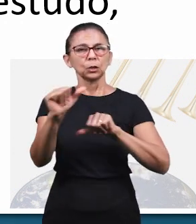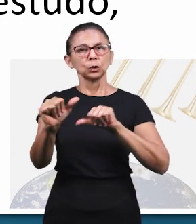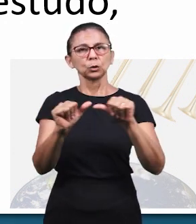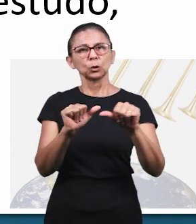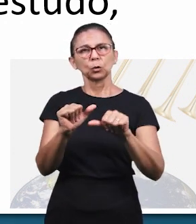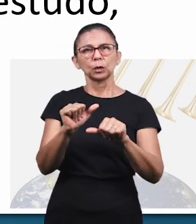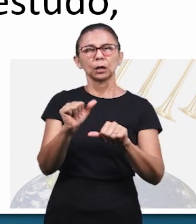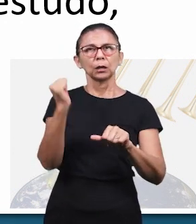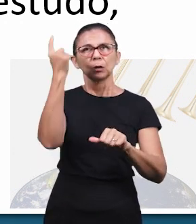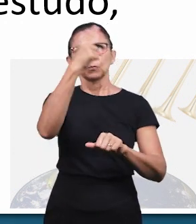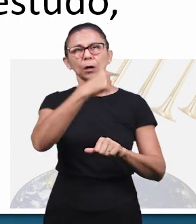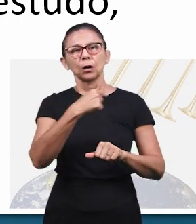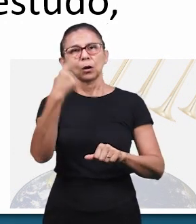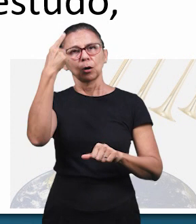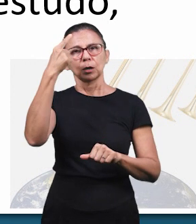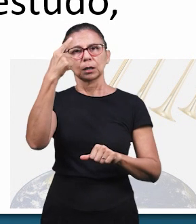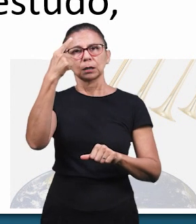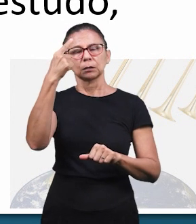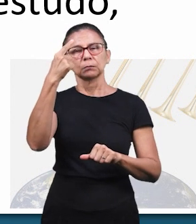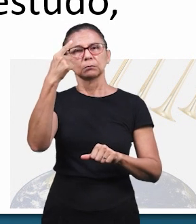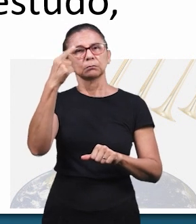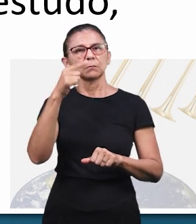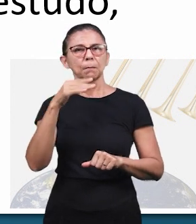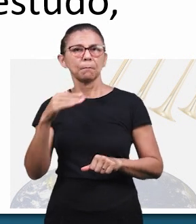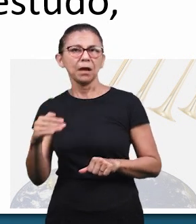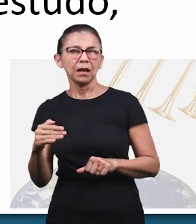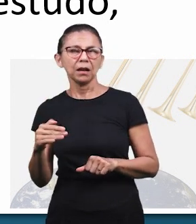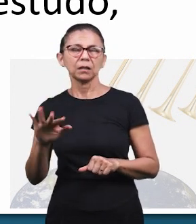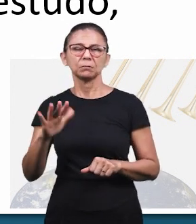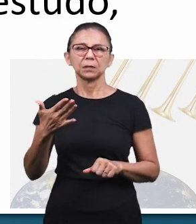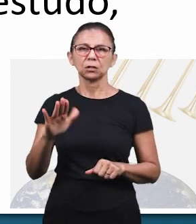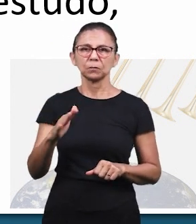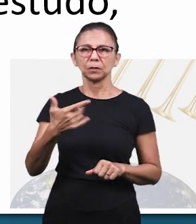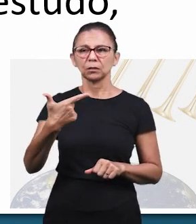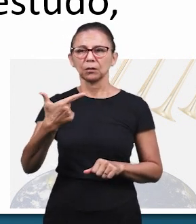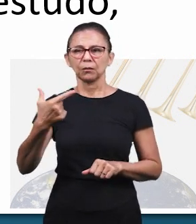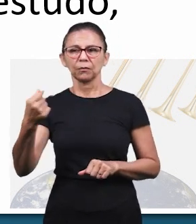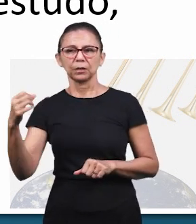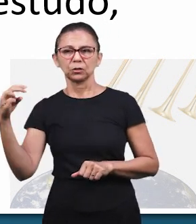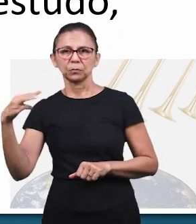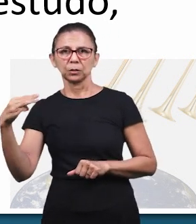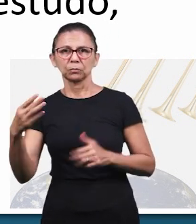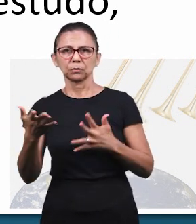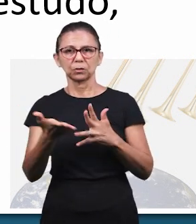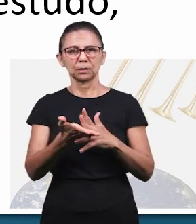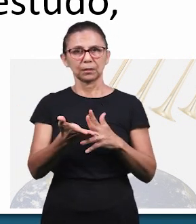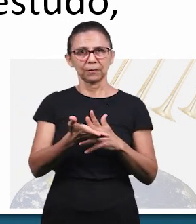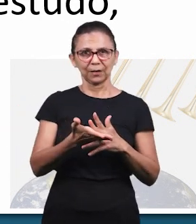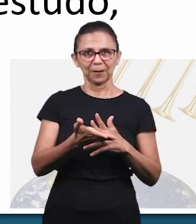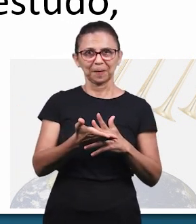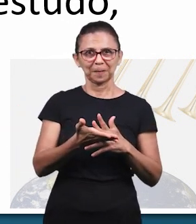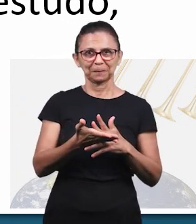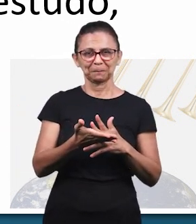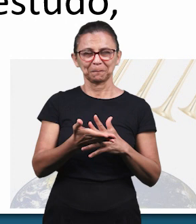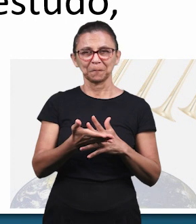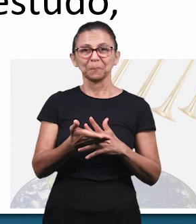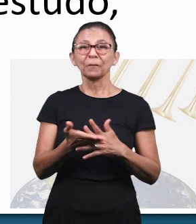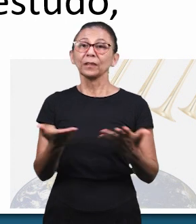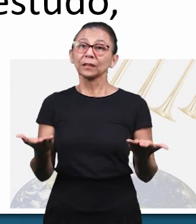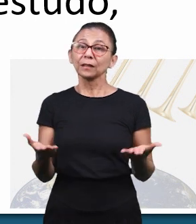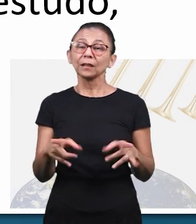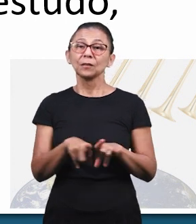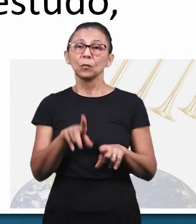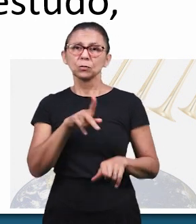cada uma hora e meia de estudos, em média, fazendo 20 minutos de intervalo. E todos